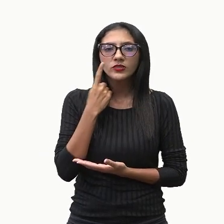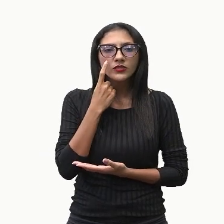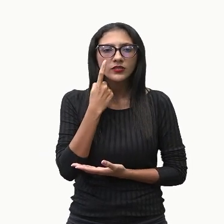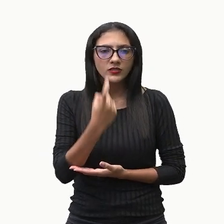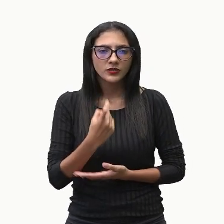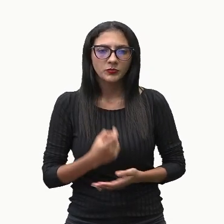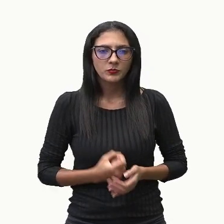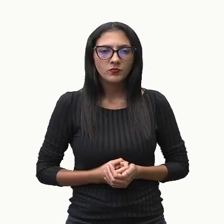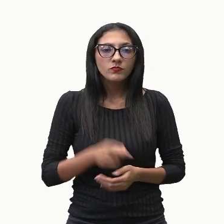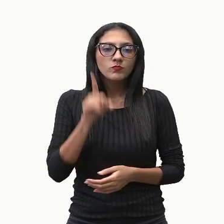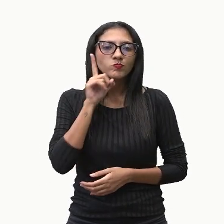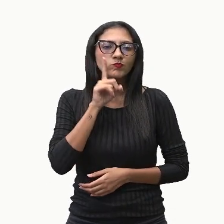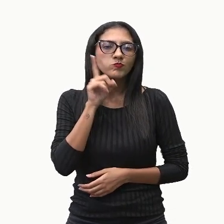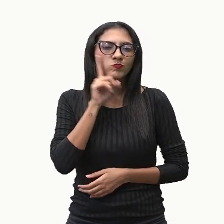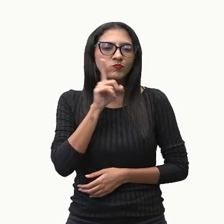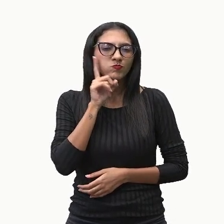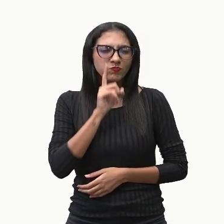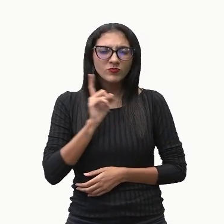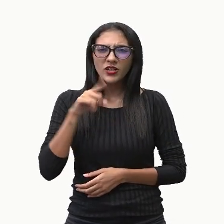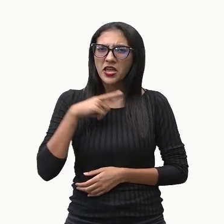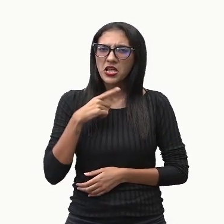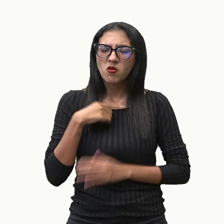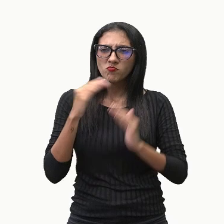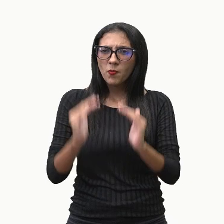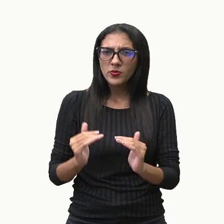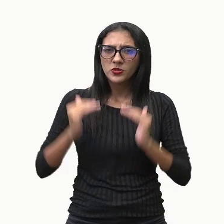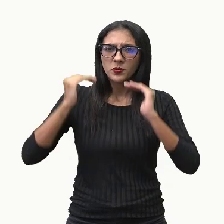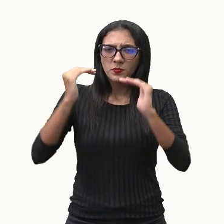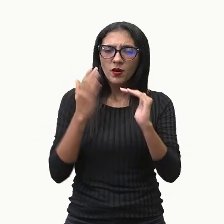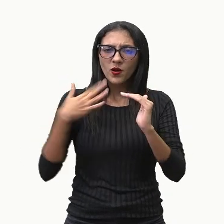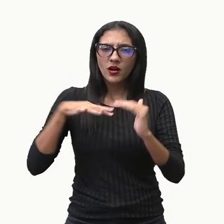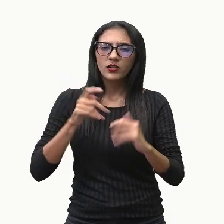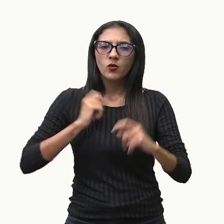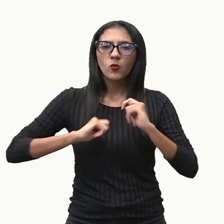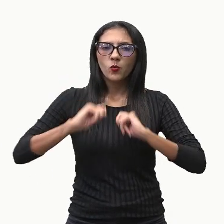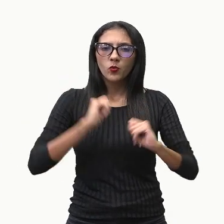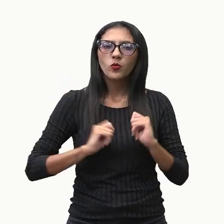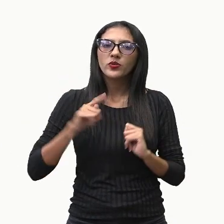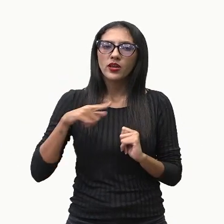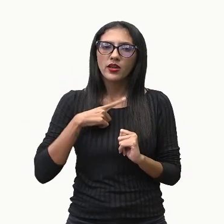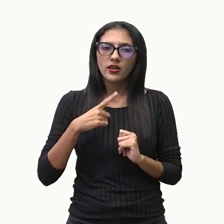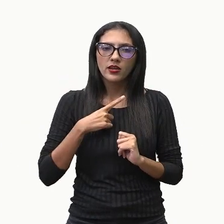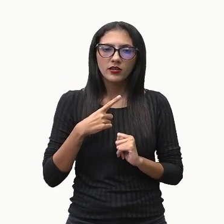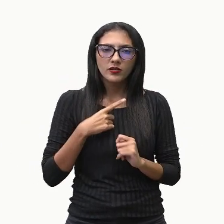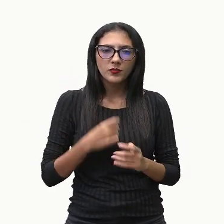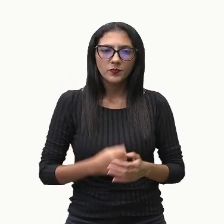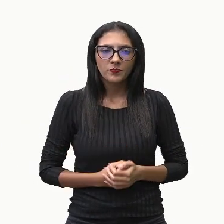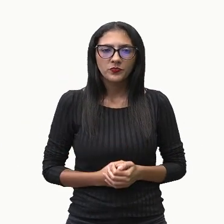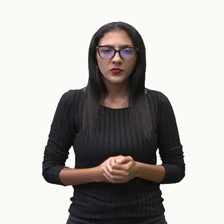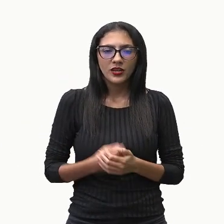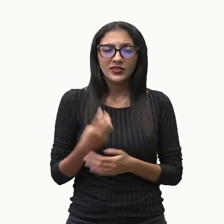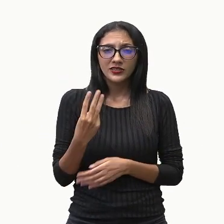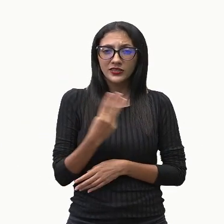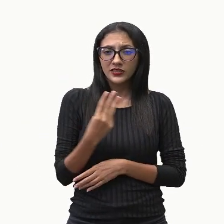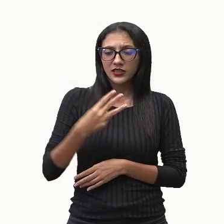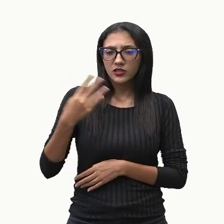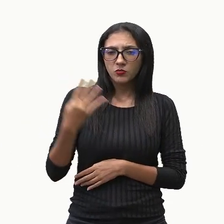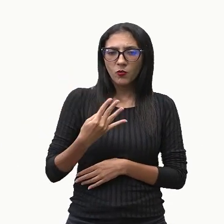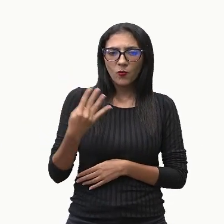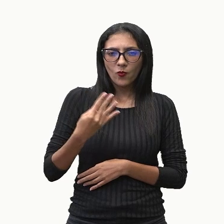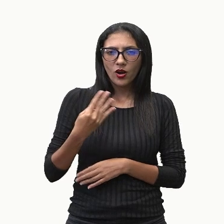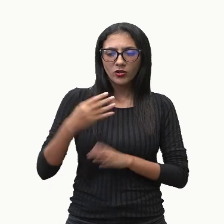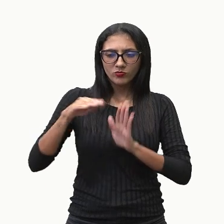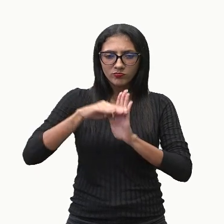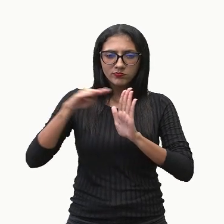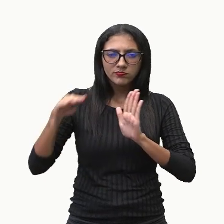os Estados Unidos da América, que são a maior potência econômica, aparecem lá na posição de número 34, em 34º lugar, e